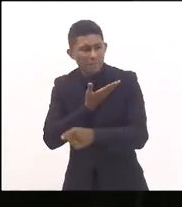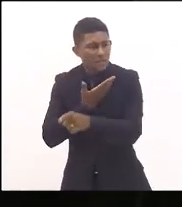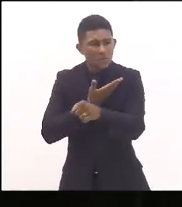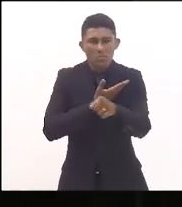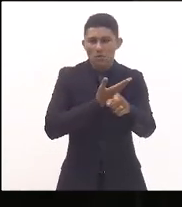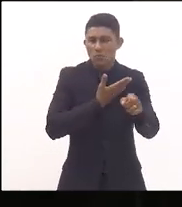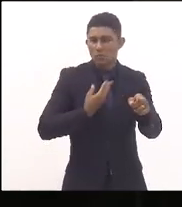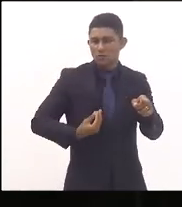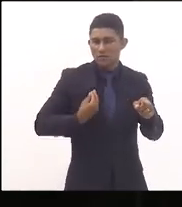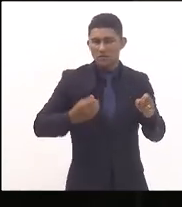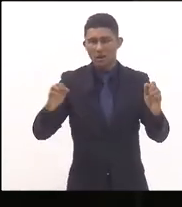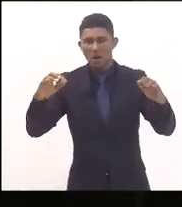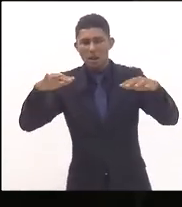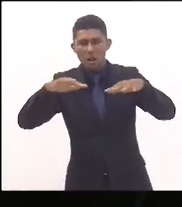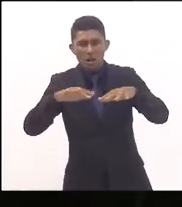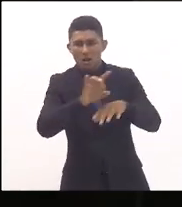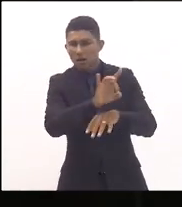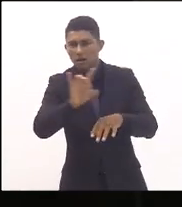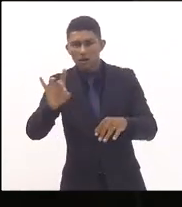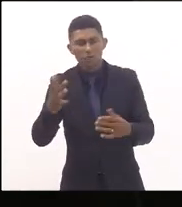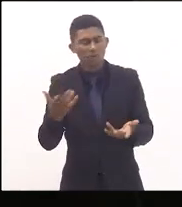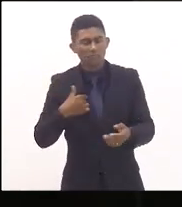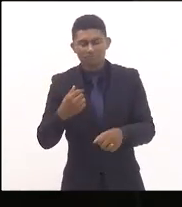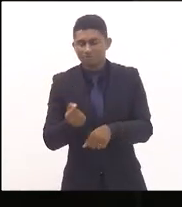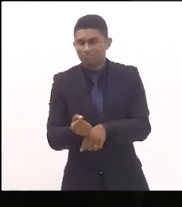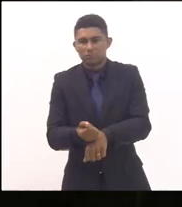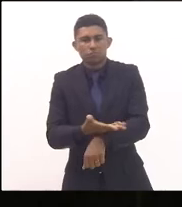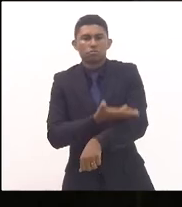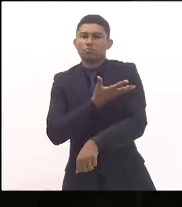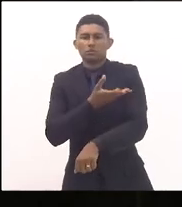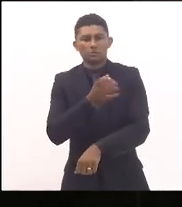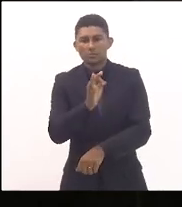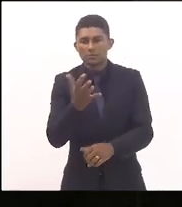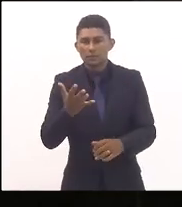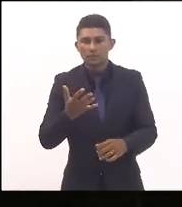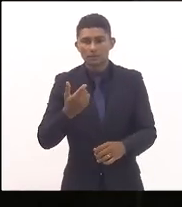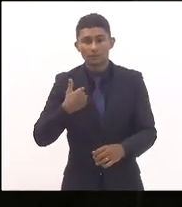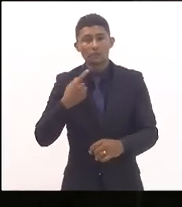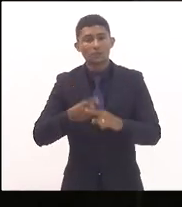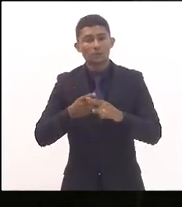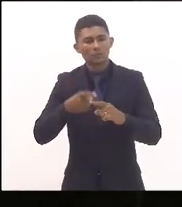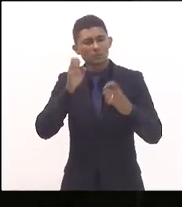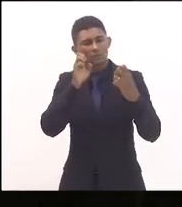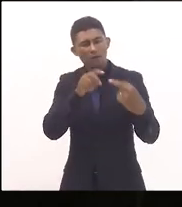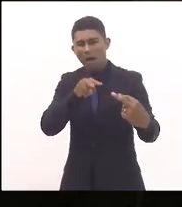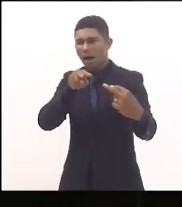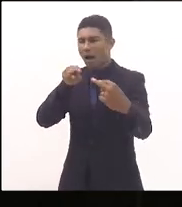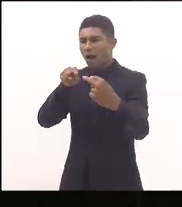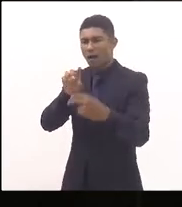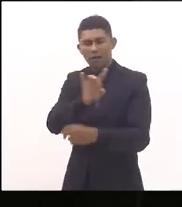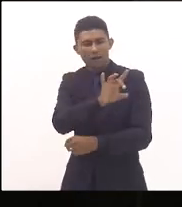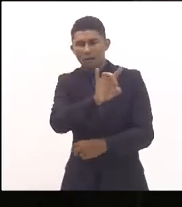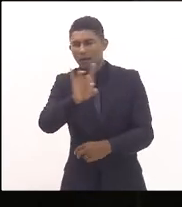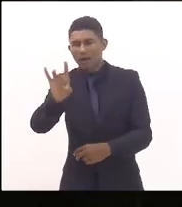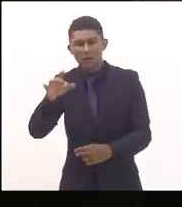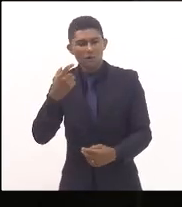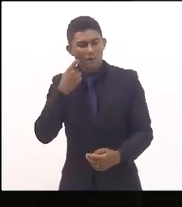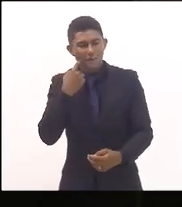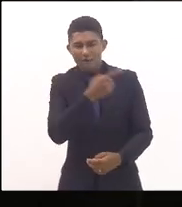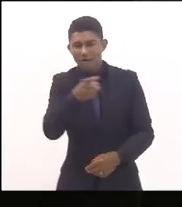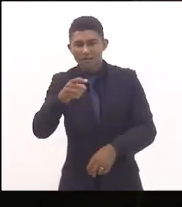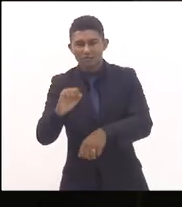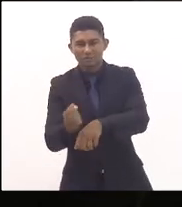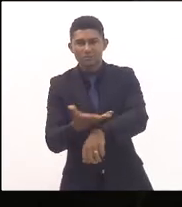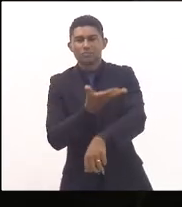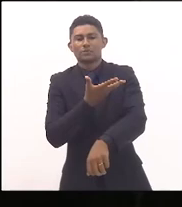presentes e familiares a minha emoção ela é traduzida pelo olhar que daqui eu vejo de cada um ela é